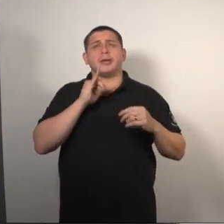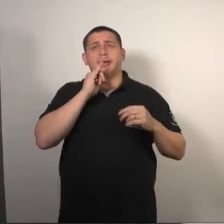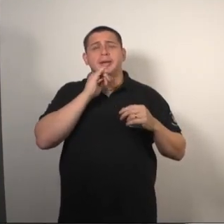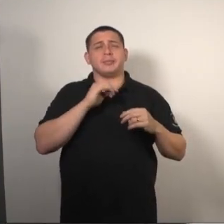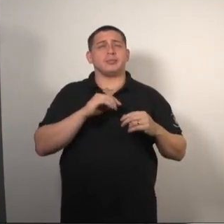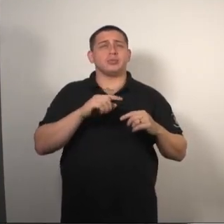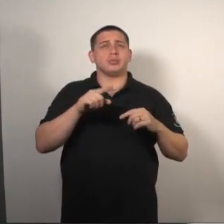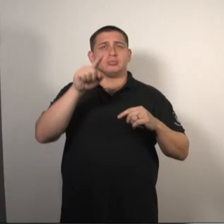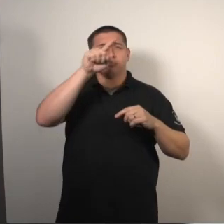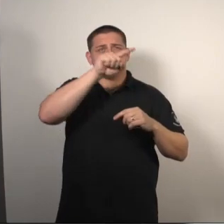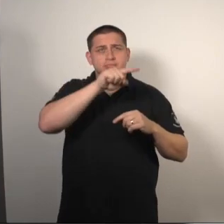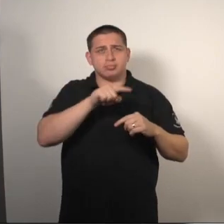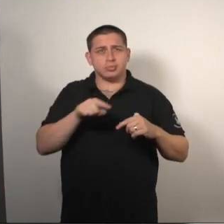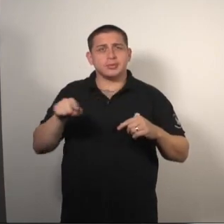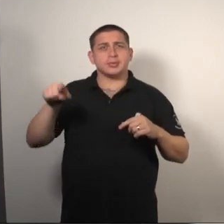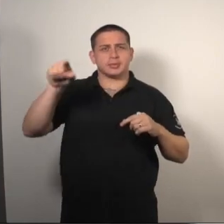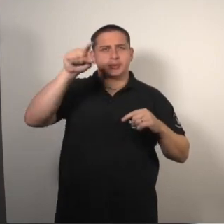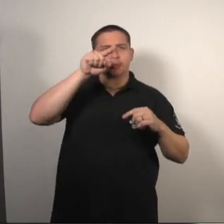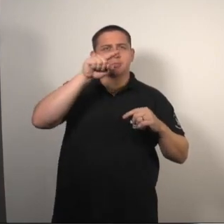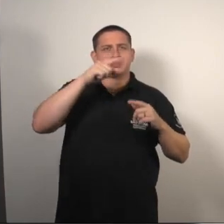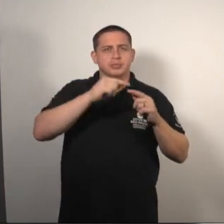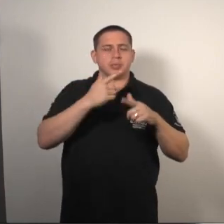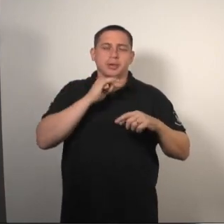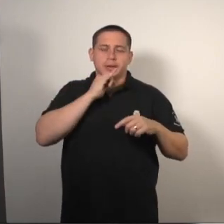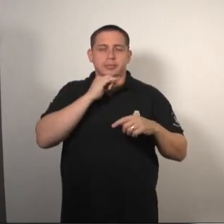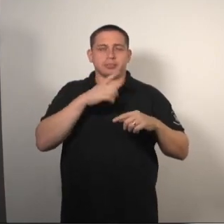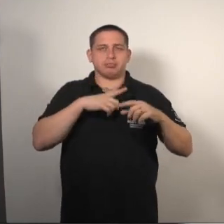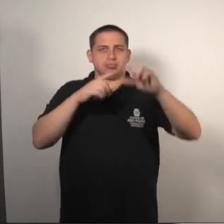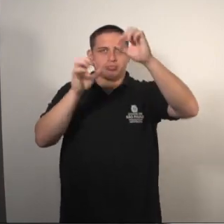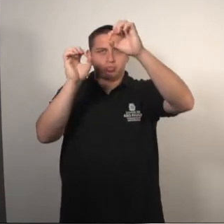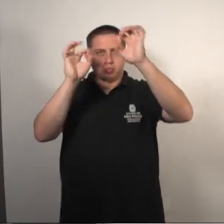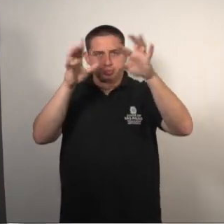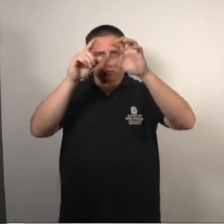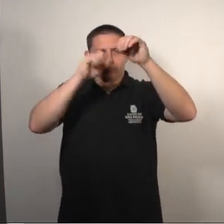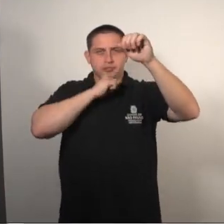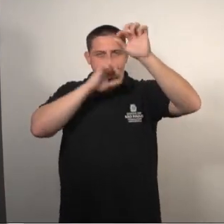programa, e que se repete ao longo do tempo. O programa é formado por